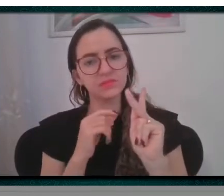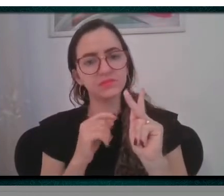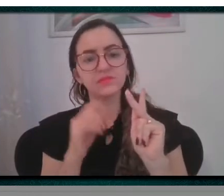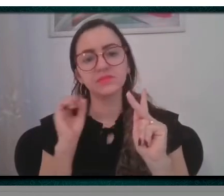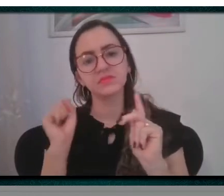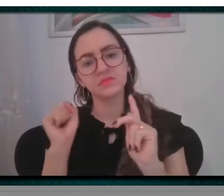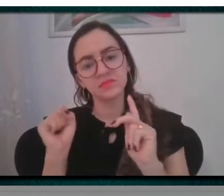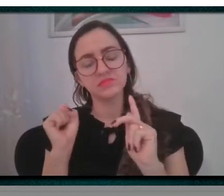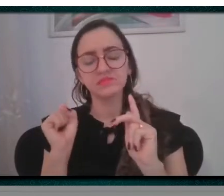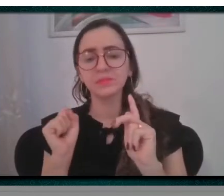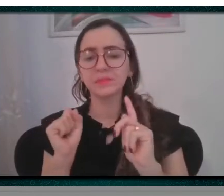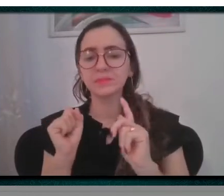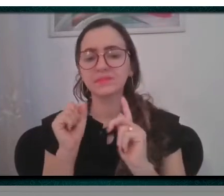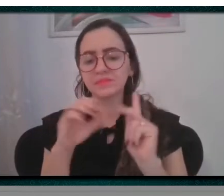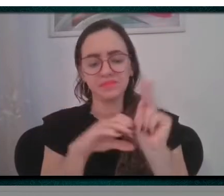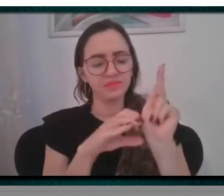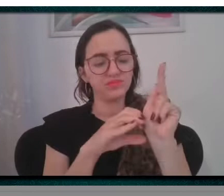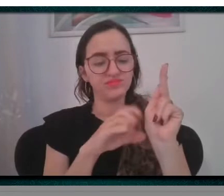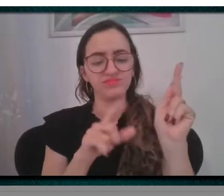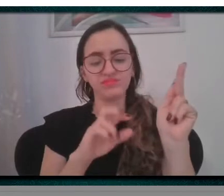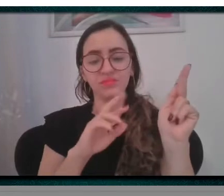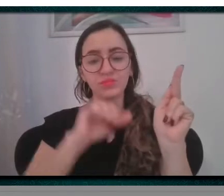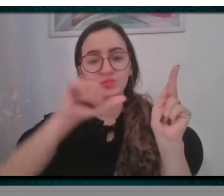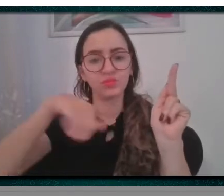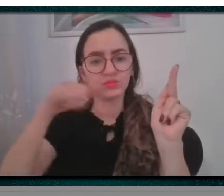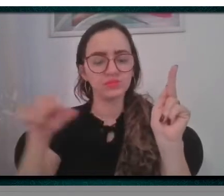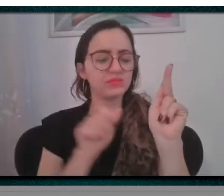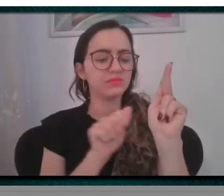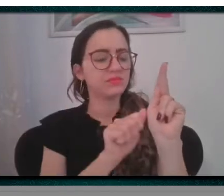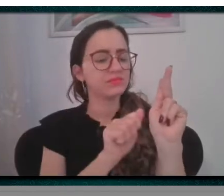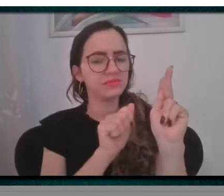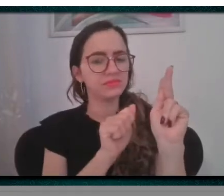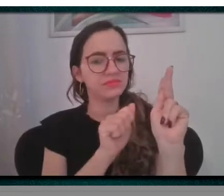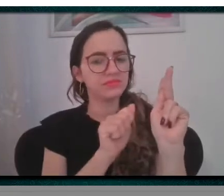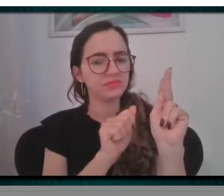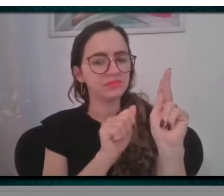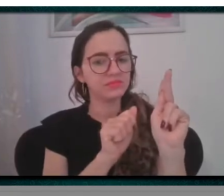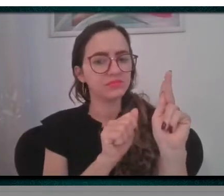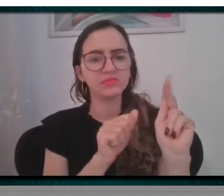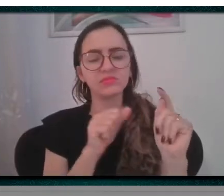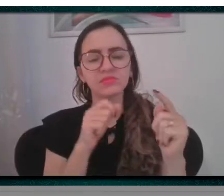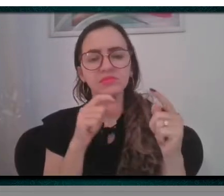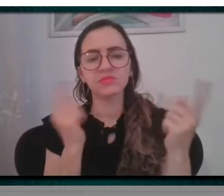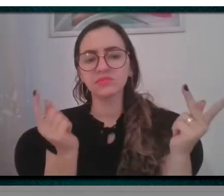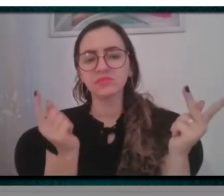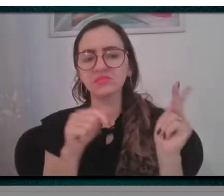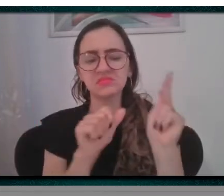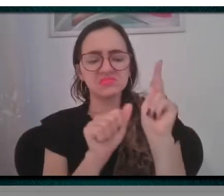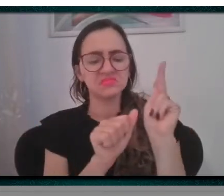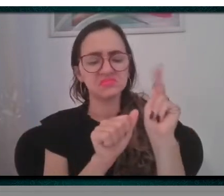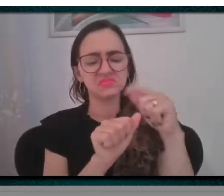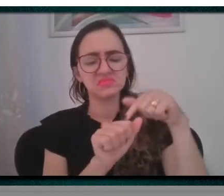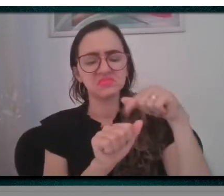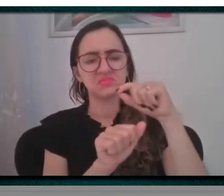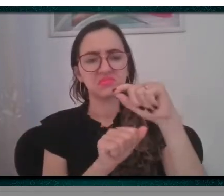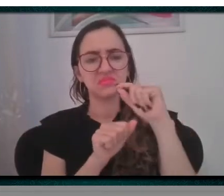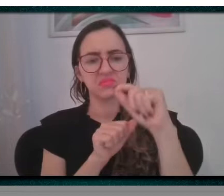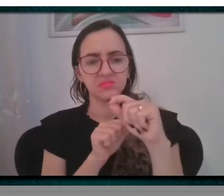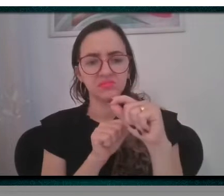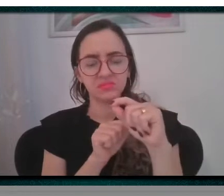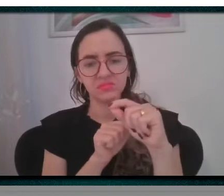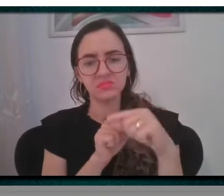coisa que o Kc, tá bom? É igualzinho. A diferença é que ele colocou esse A apenas para dizer que aqui é um equilíbrio de um